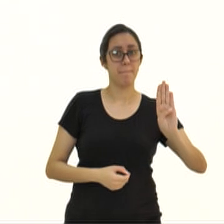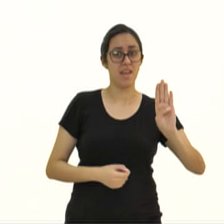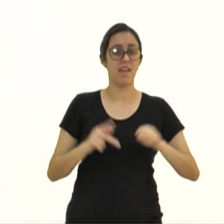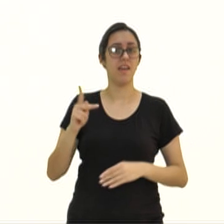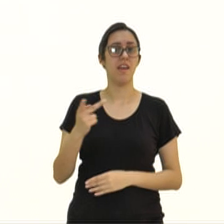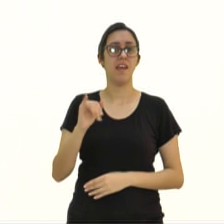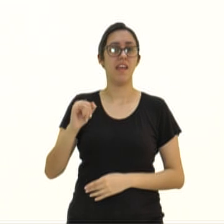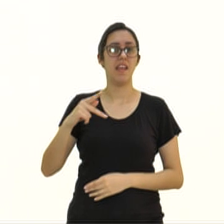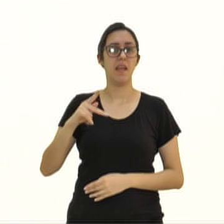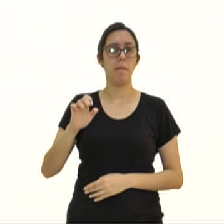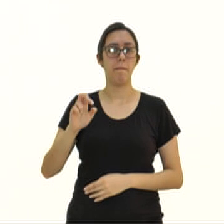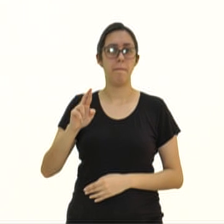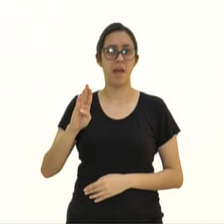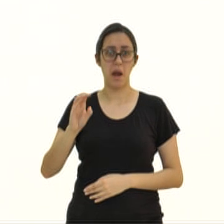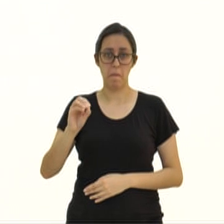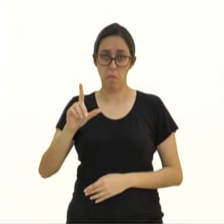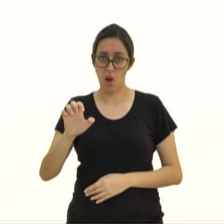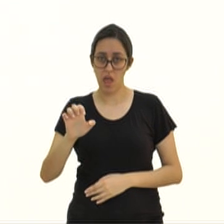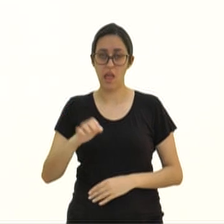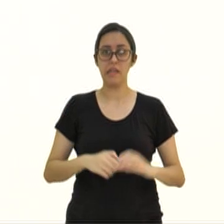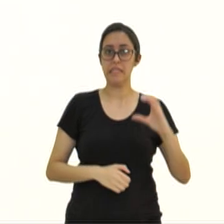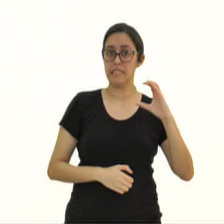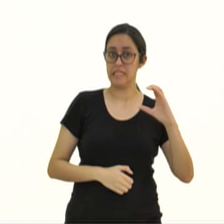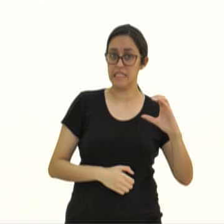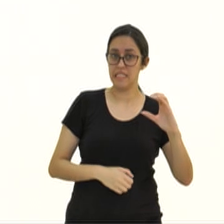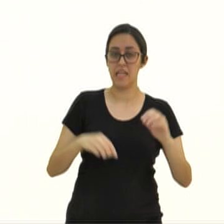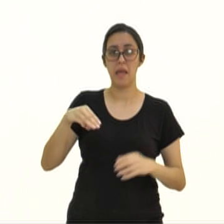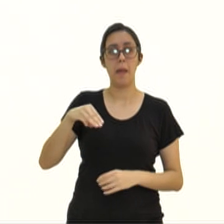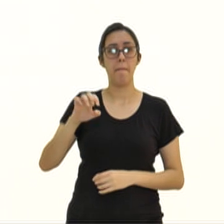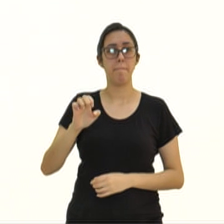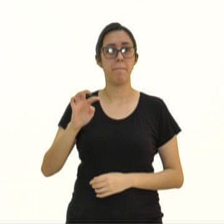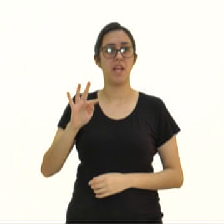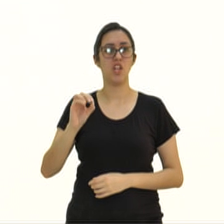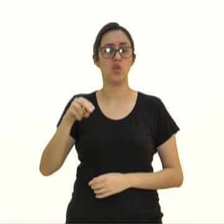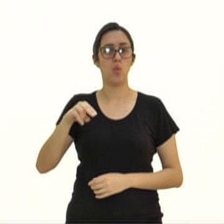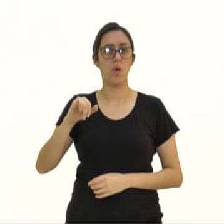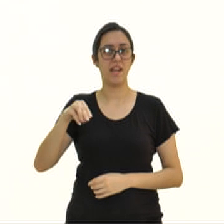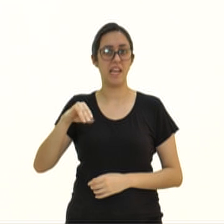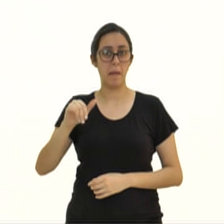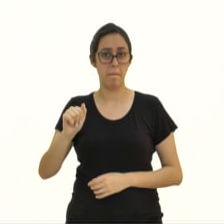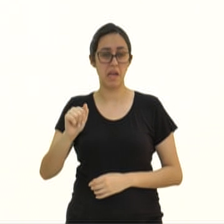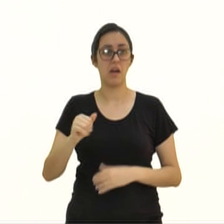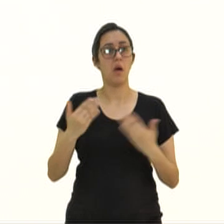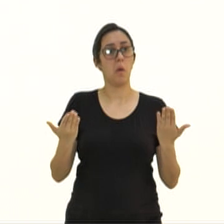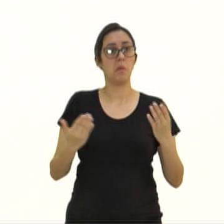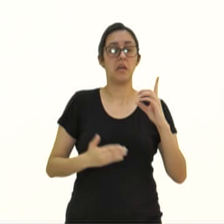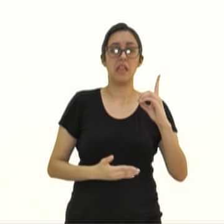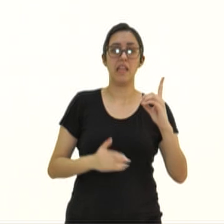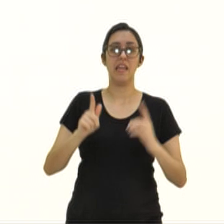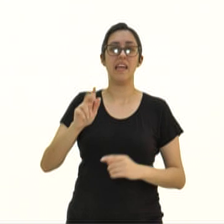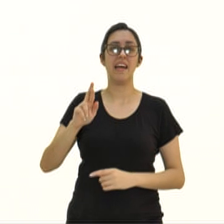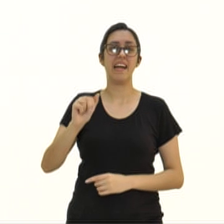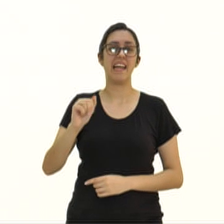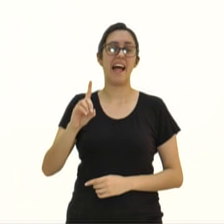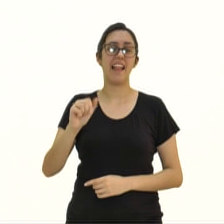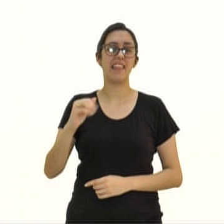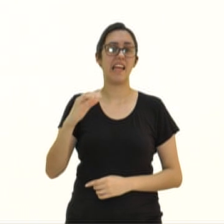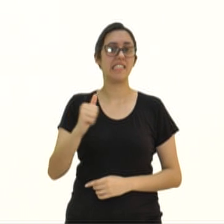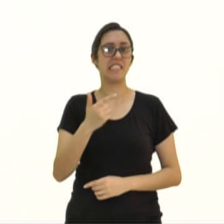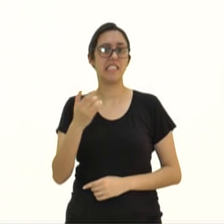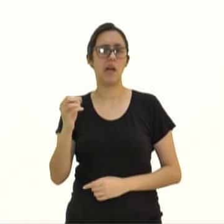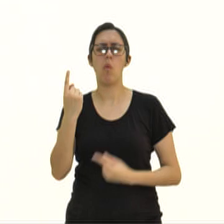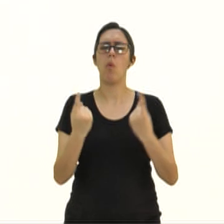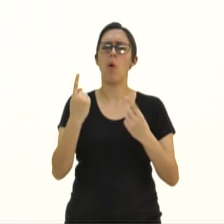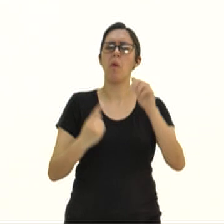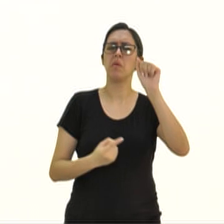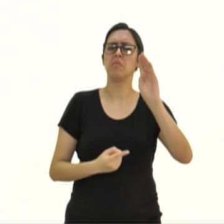uma hipérbole? Letra C, uma metonímia? Ou letra D, uma gradação? Eu vou dar um tempinho